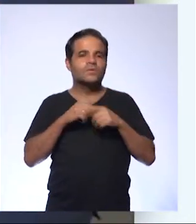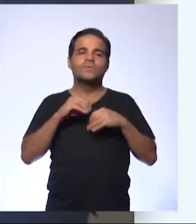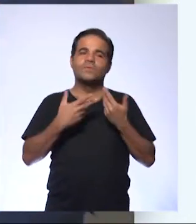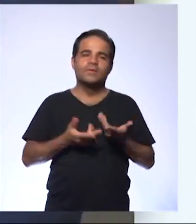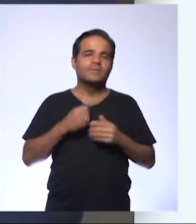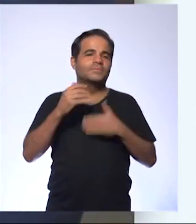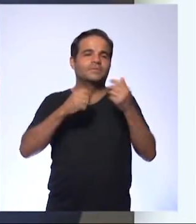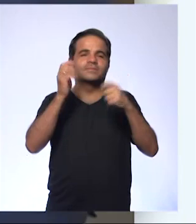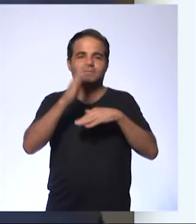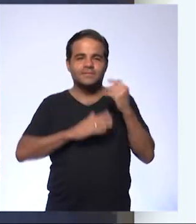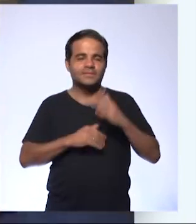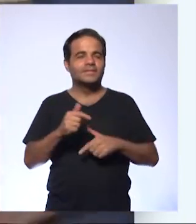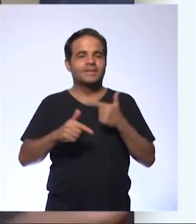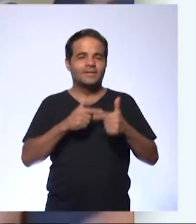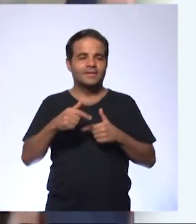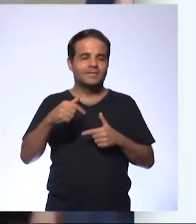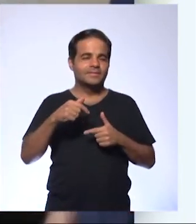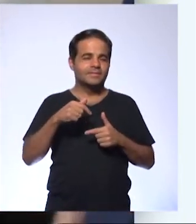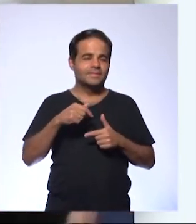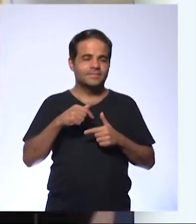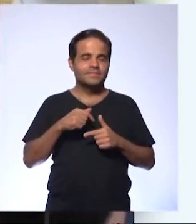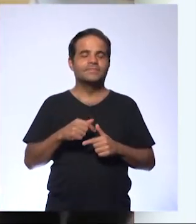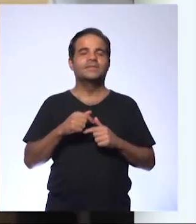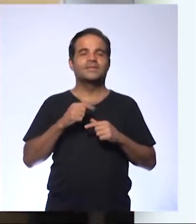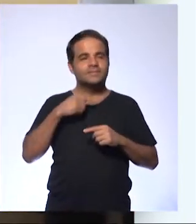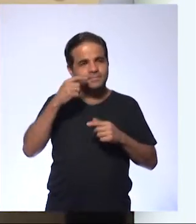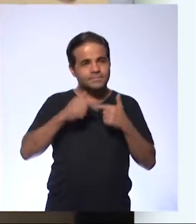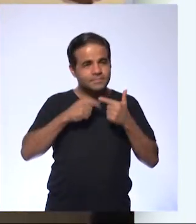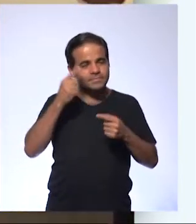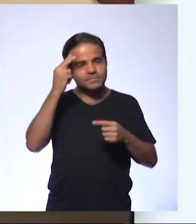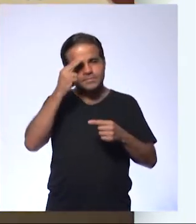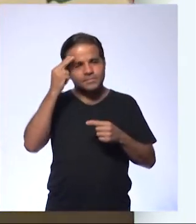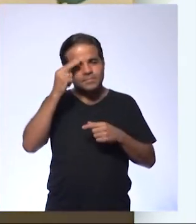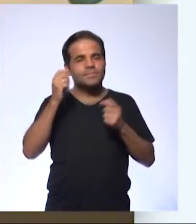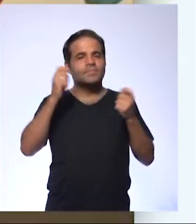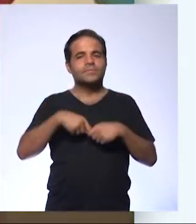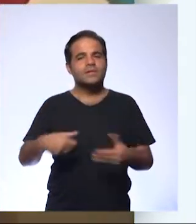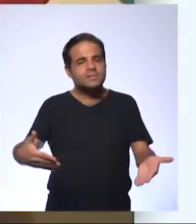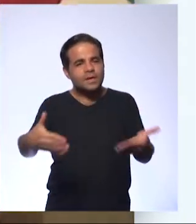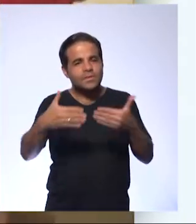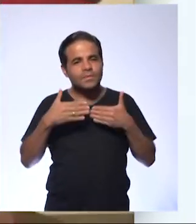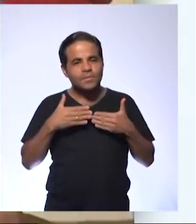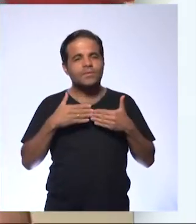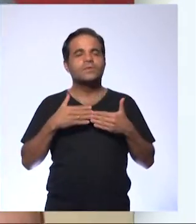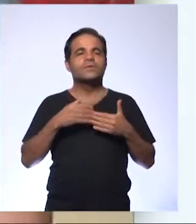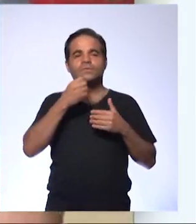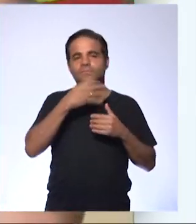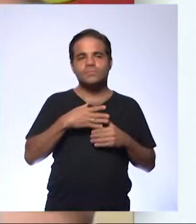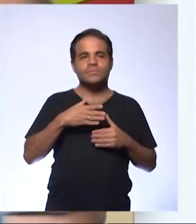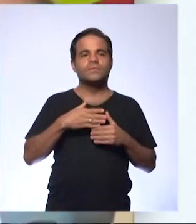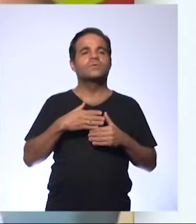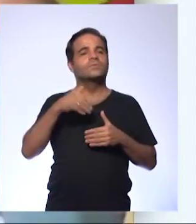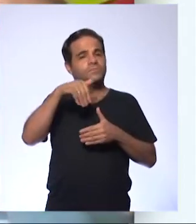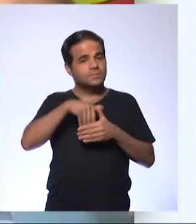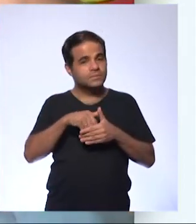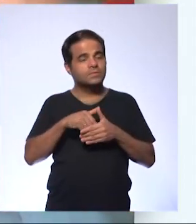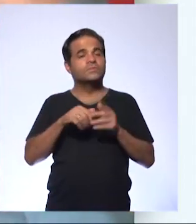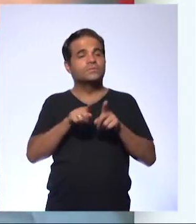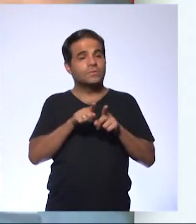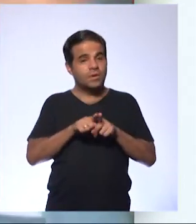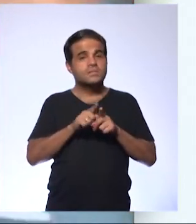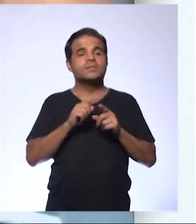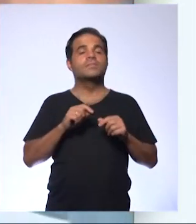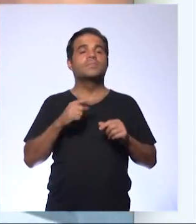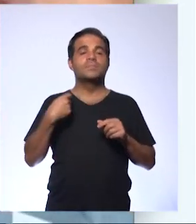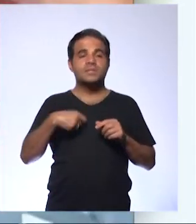do nosso trabalho interior, né? Da gente poder se olhar, poder se acolher, mesmo no bom e no ruim de nós mesmos, né? Então